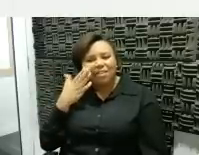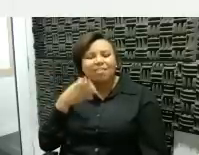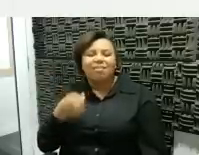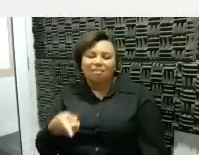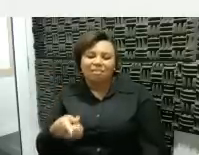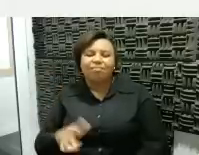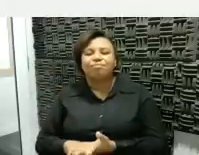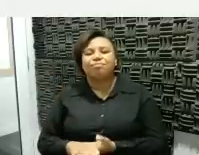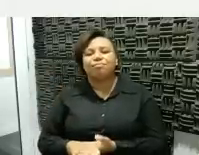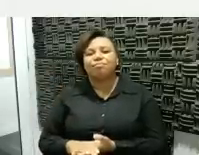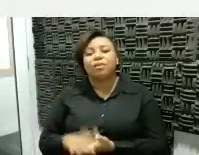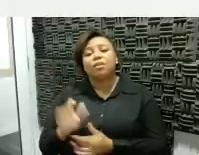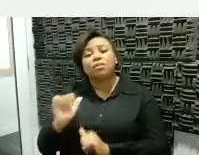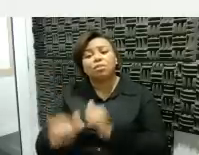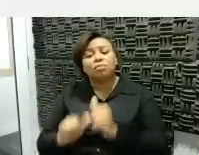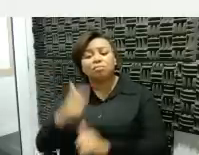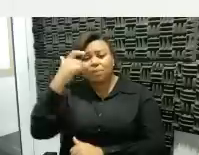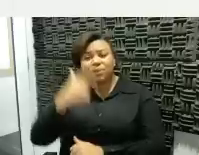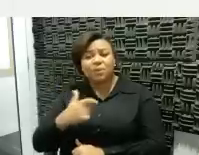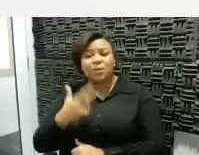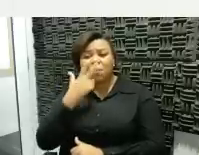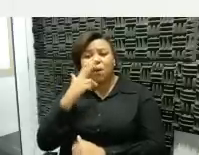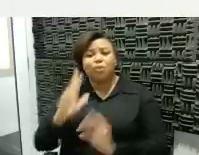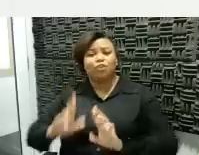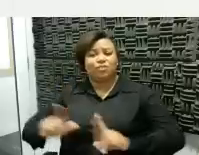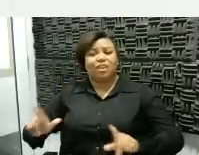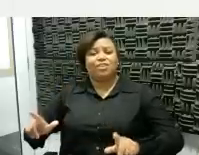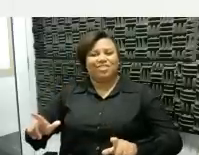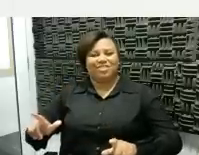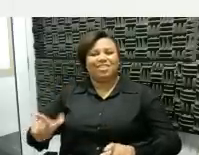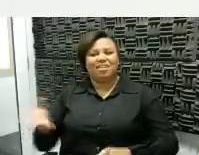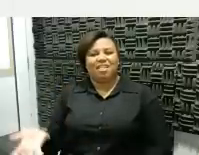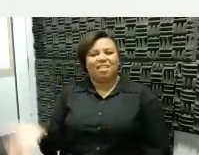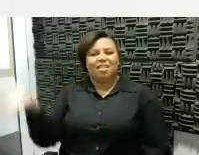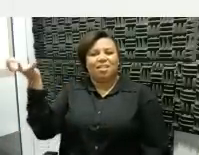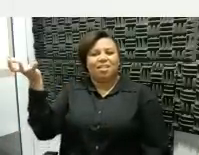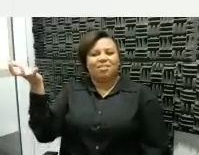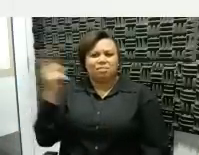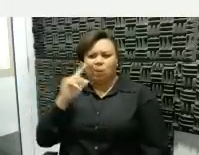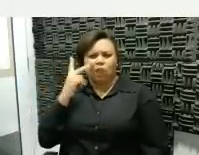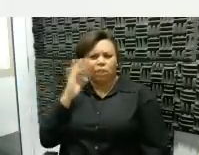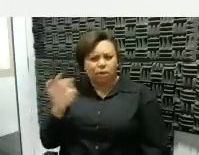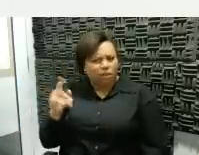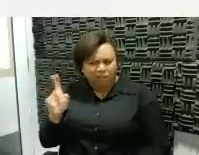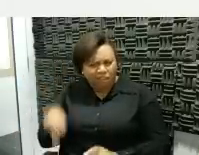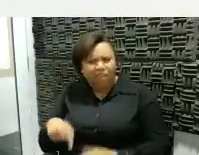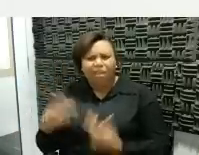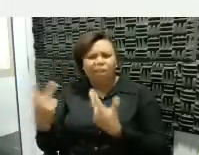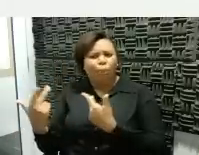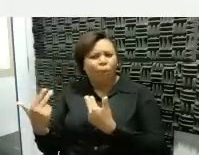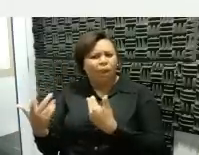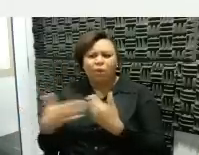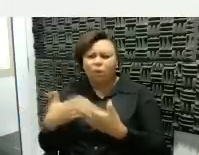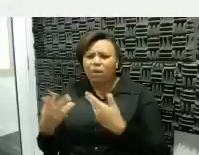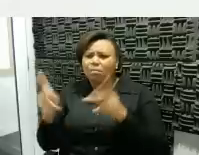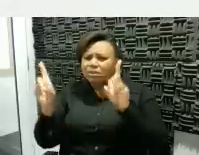pessoas exóticas que acaba sendo anormais né são pessoas como nós querem ser tratadas como nós nem como piores nem